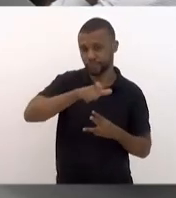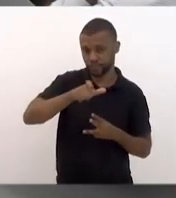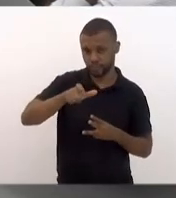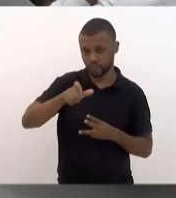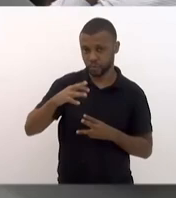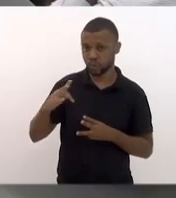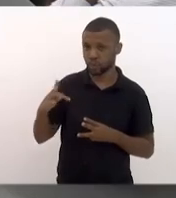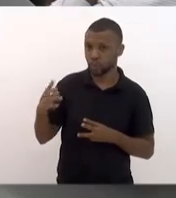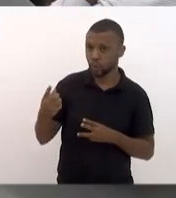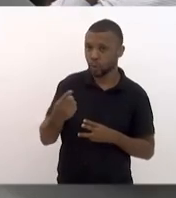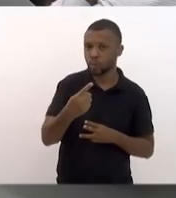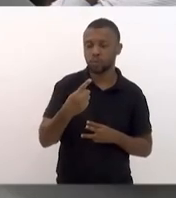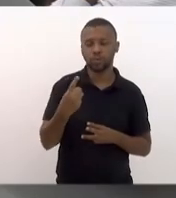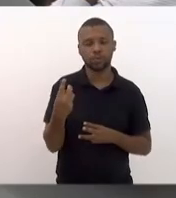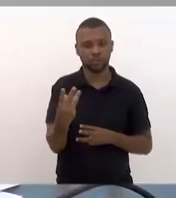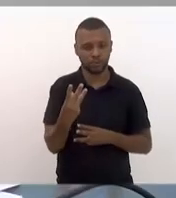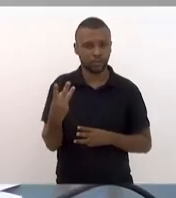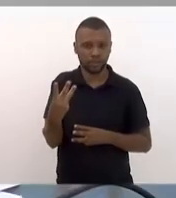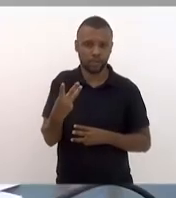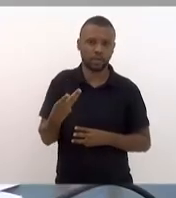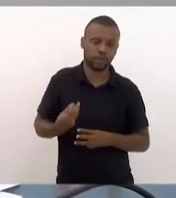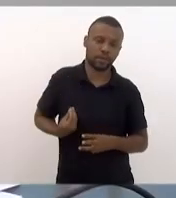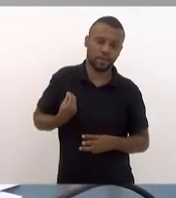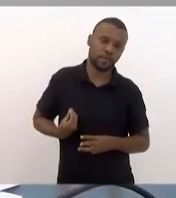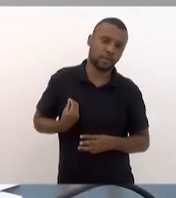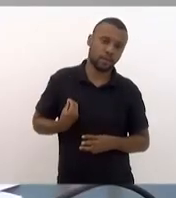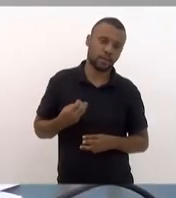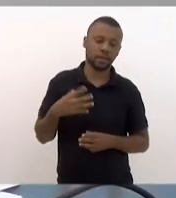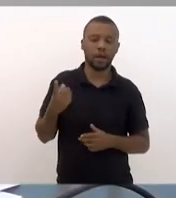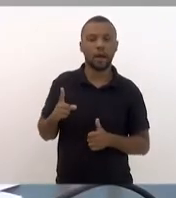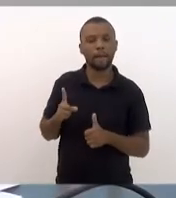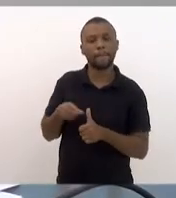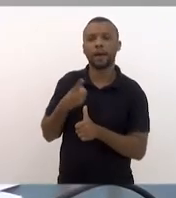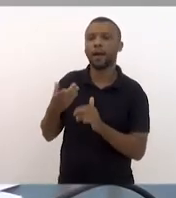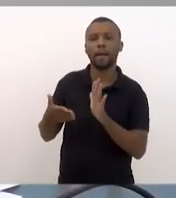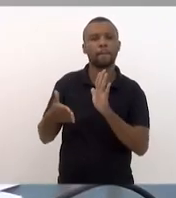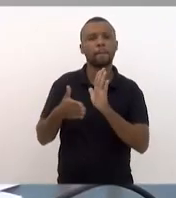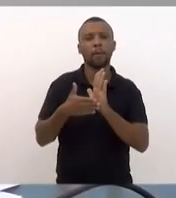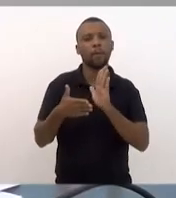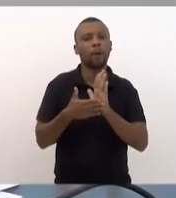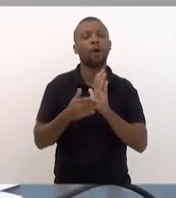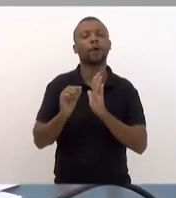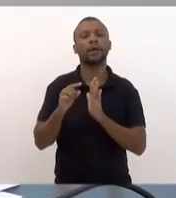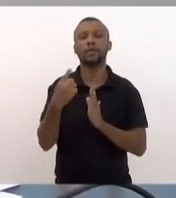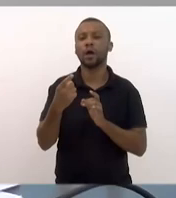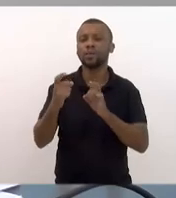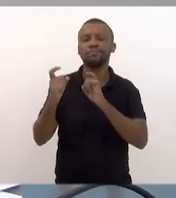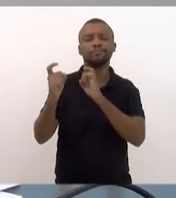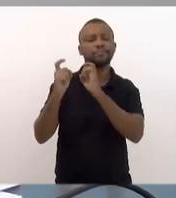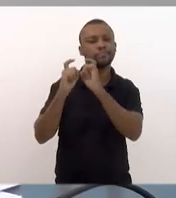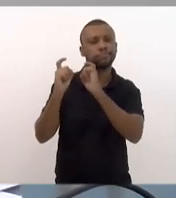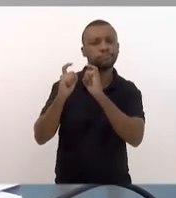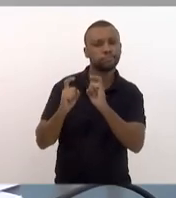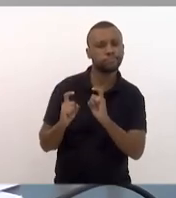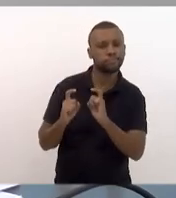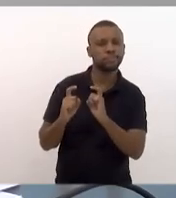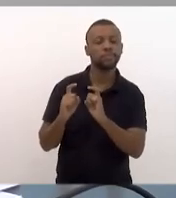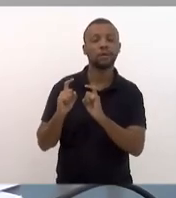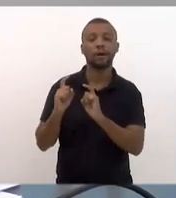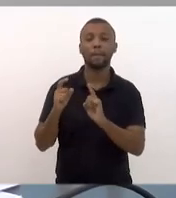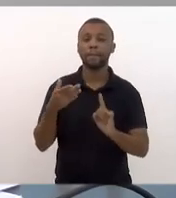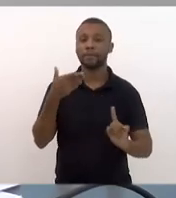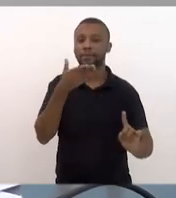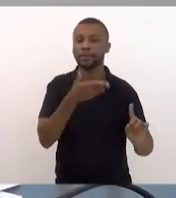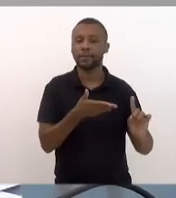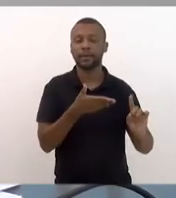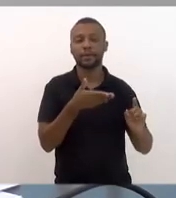estão presentes. Sim. Então, que a primeira proposta, a gente já delibere. Ótimo. Para Vossa Excelência